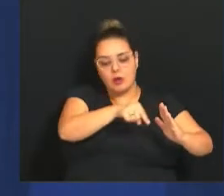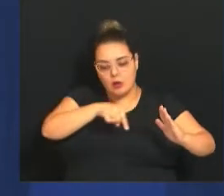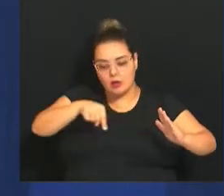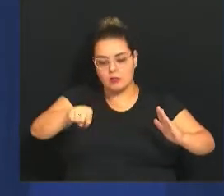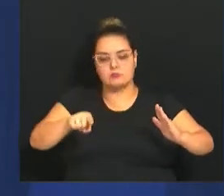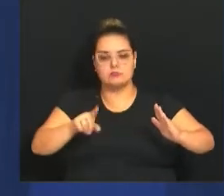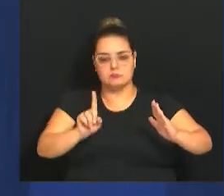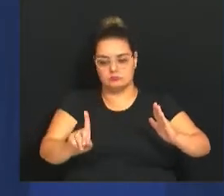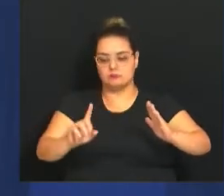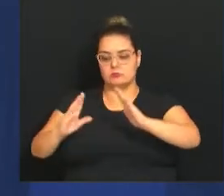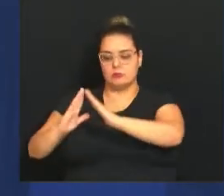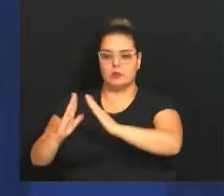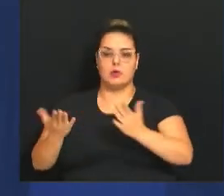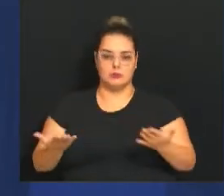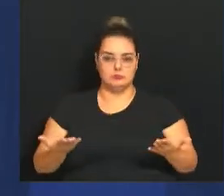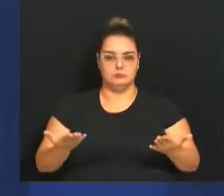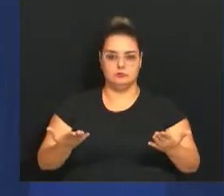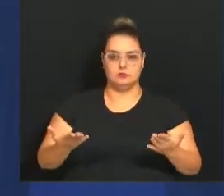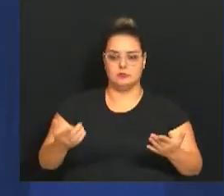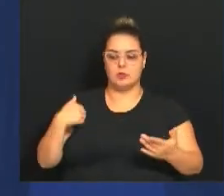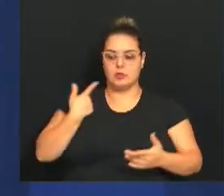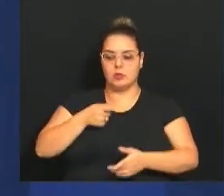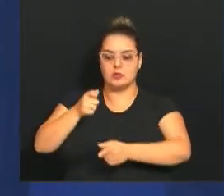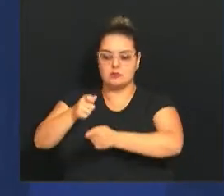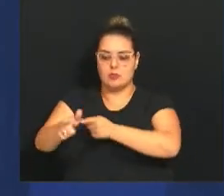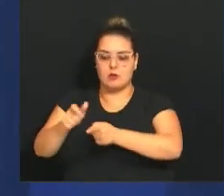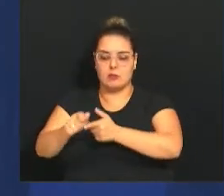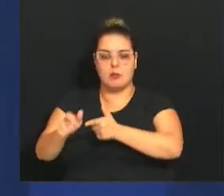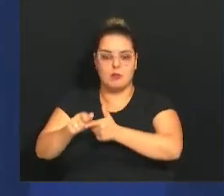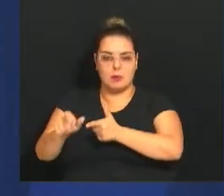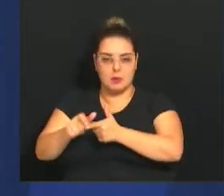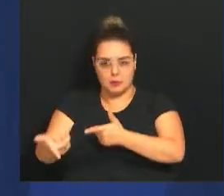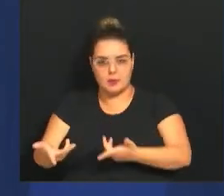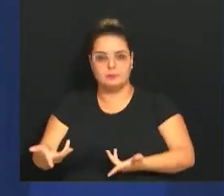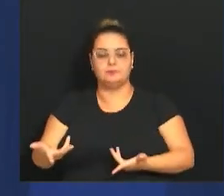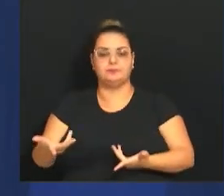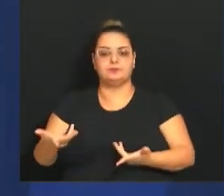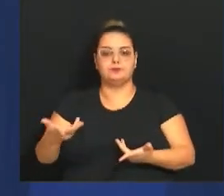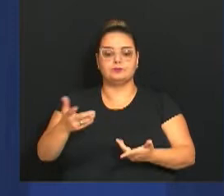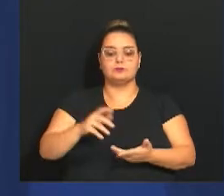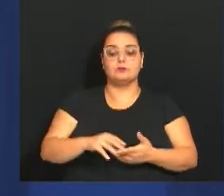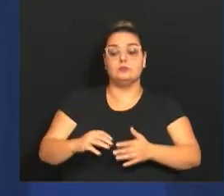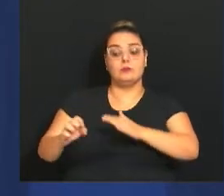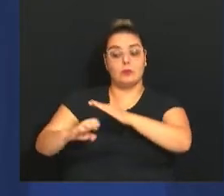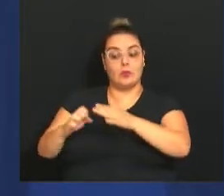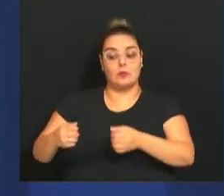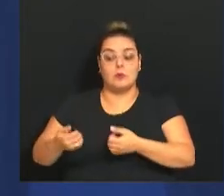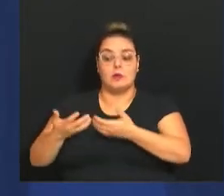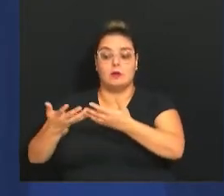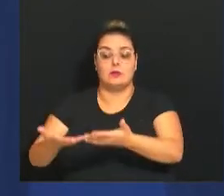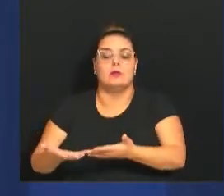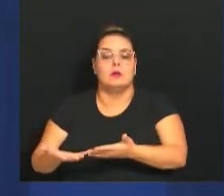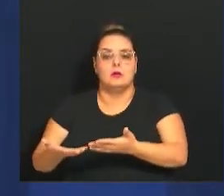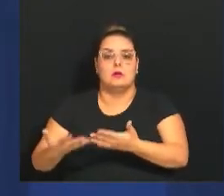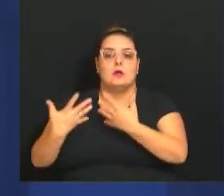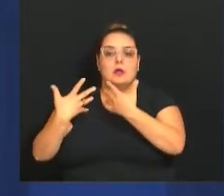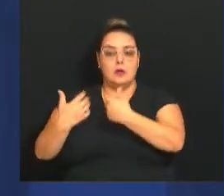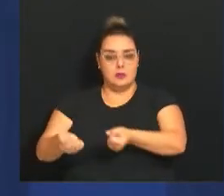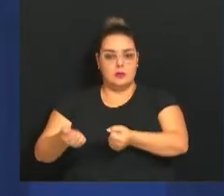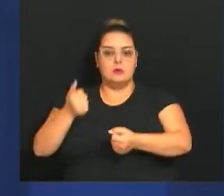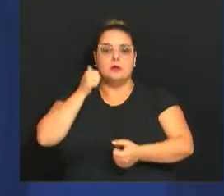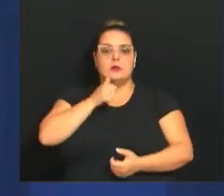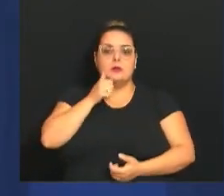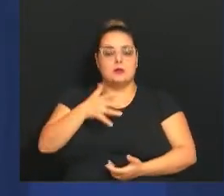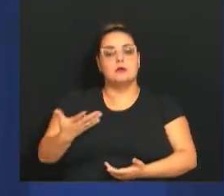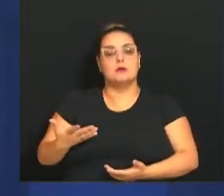autonomia financeira. Então, a gente coloca o cadastro de empresas que queiram se disponibilizar para receber essas mulheres e a gente conseguir gerar